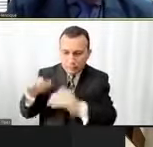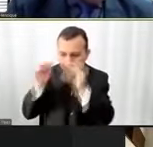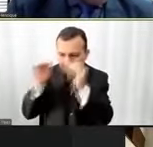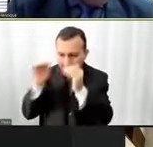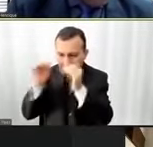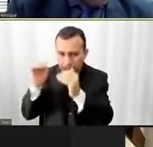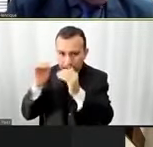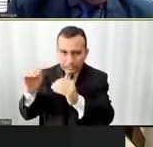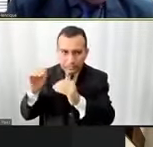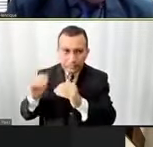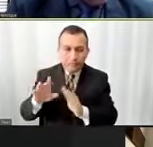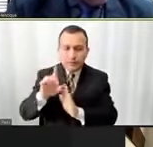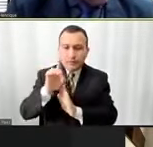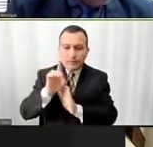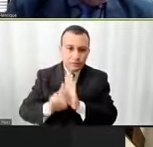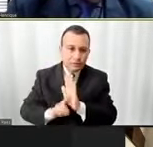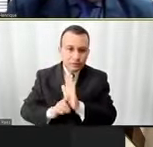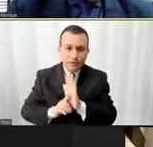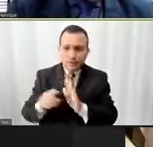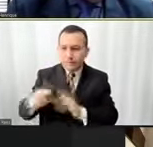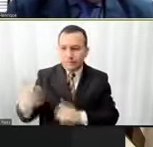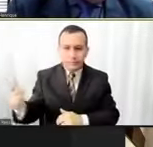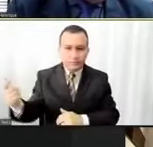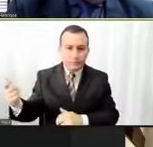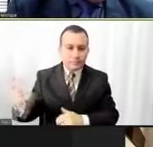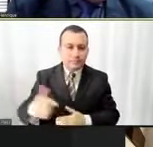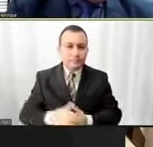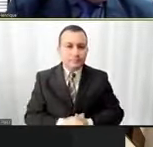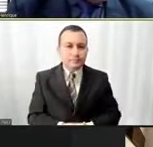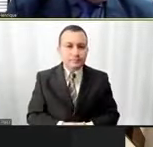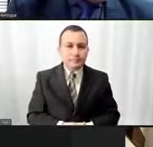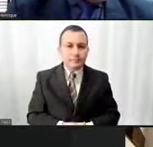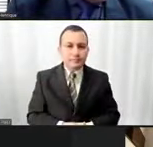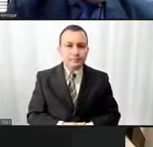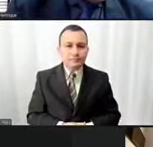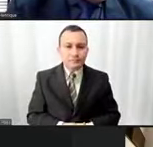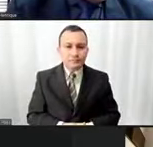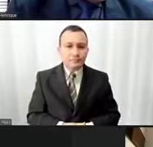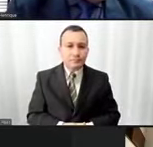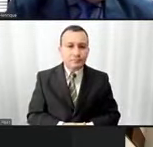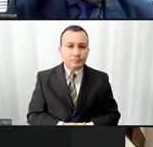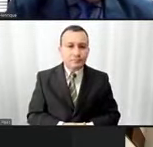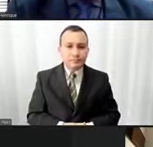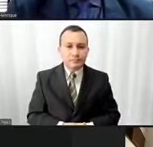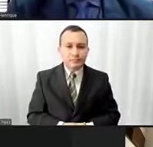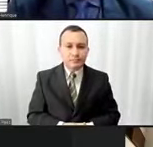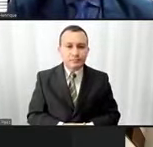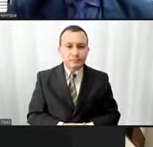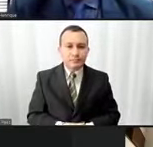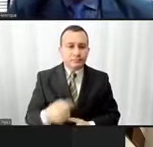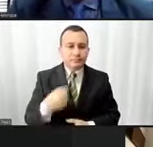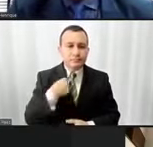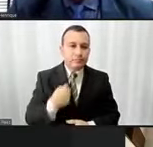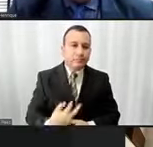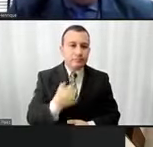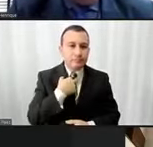Estado democrático de direito. Vereador, eu sinto muito, não posso permitir que essa casa